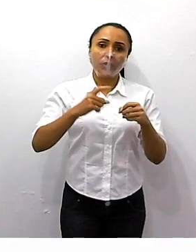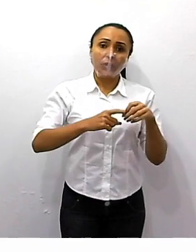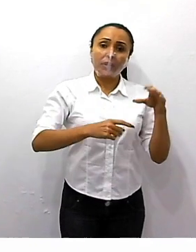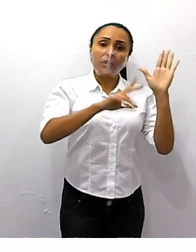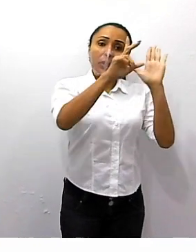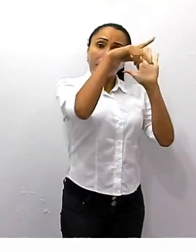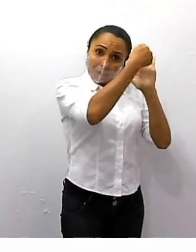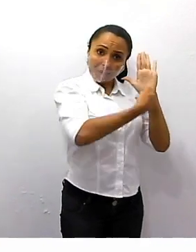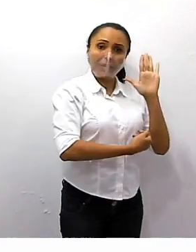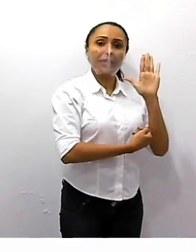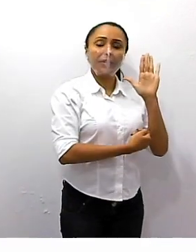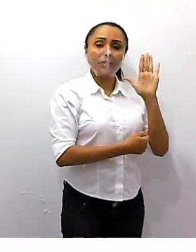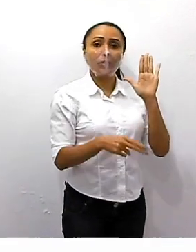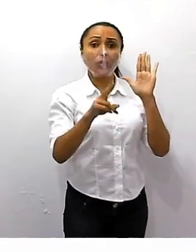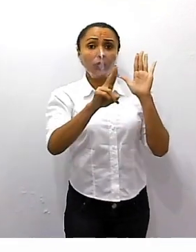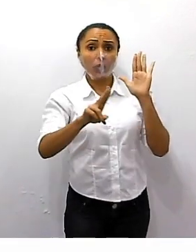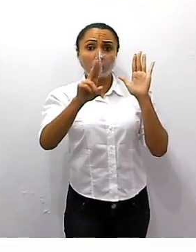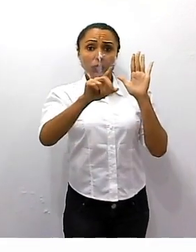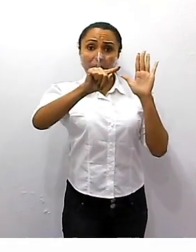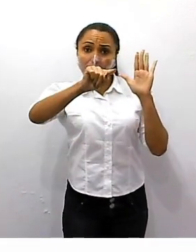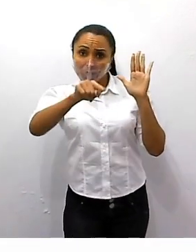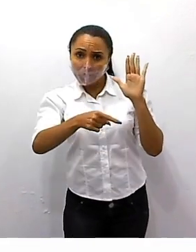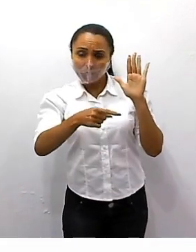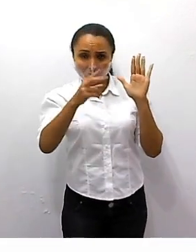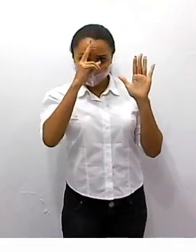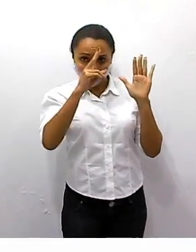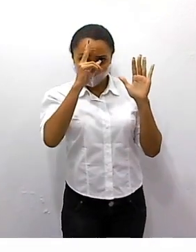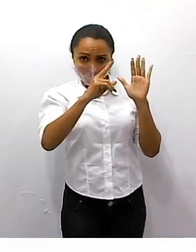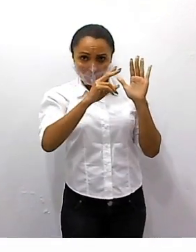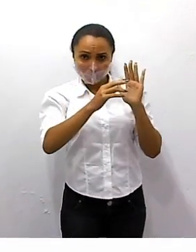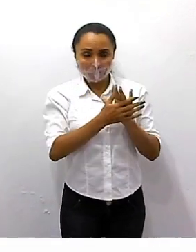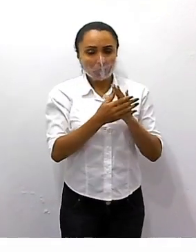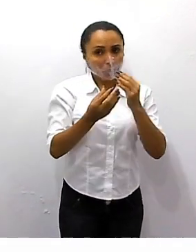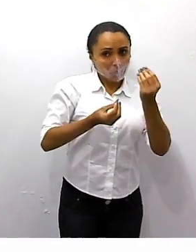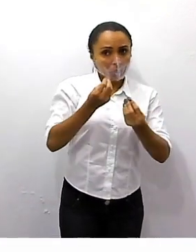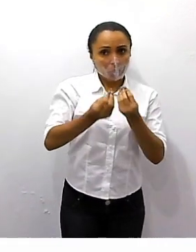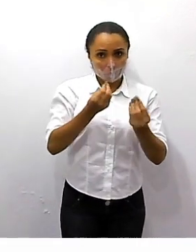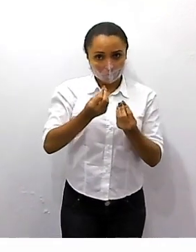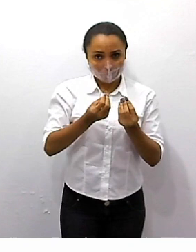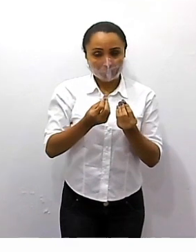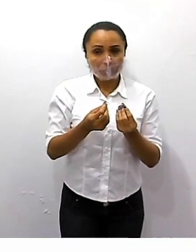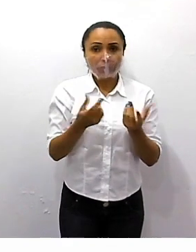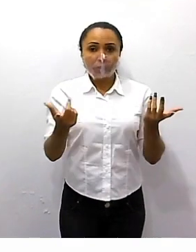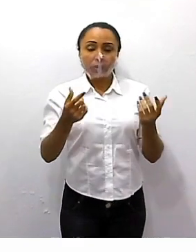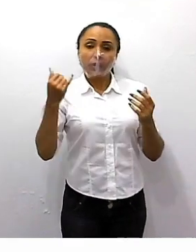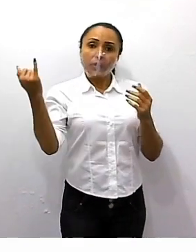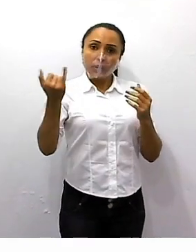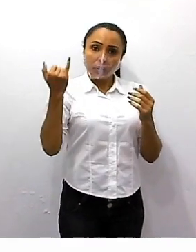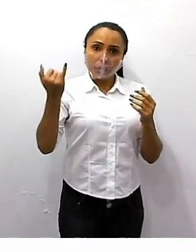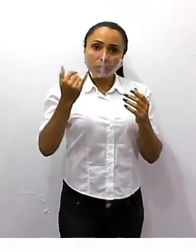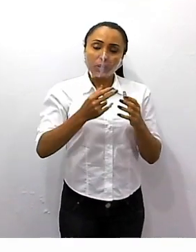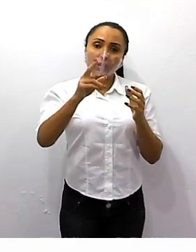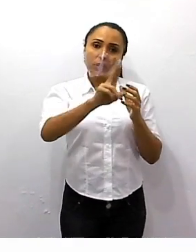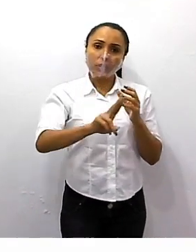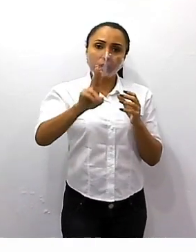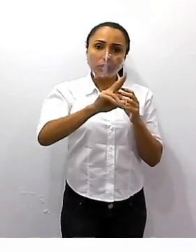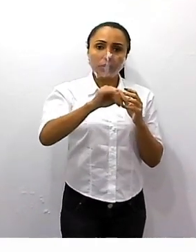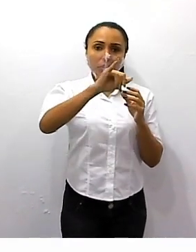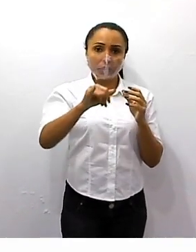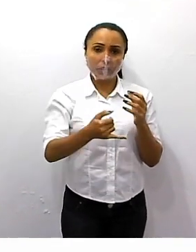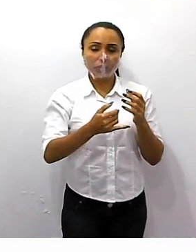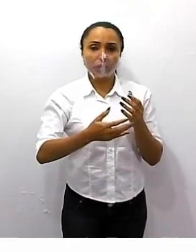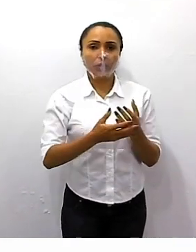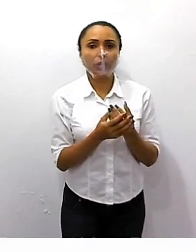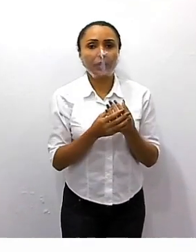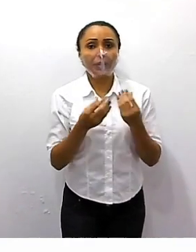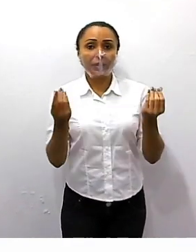redação, foi o uso da vírgula. Vocês lembram disso? Como é importante a gente utilizar a vírgula de uma